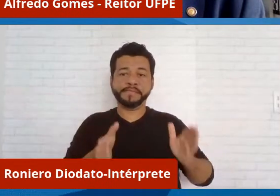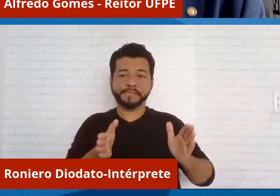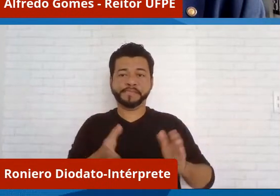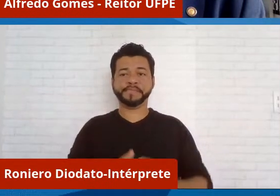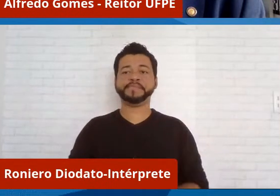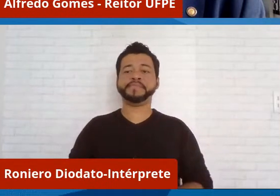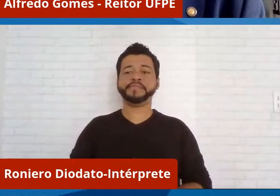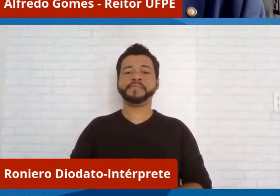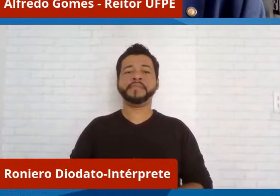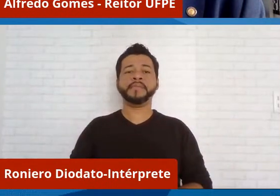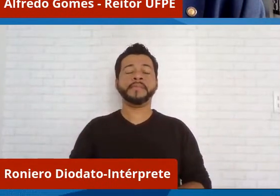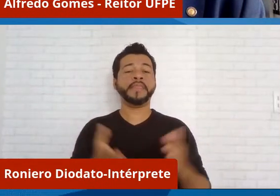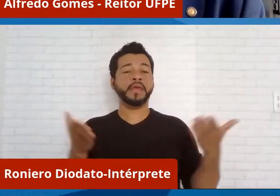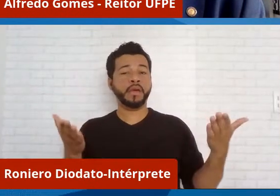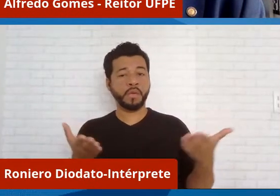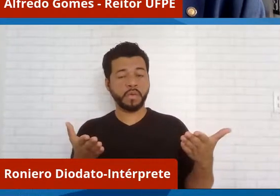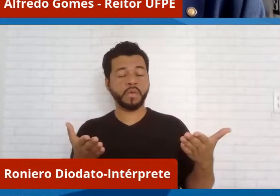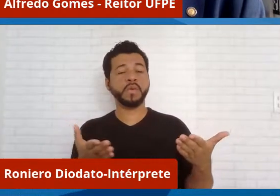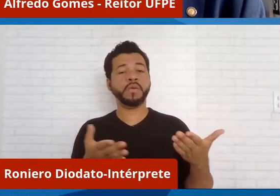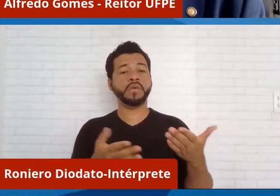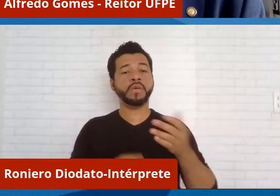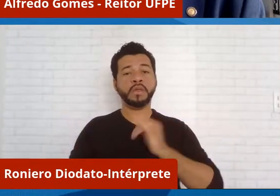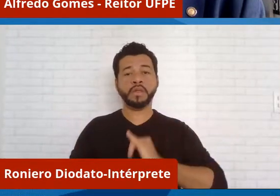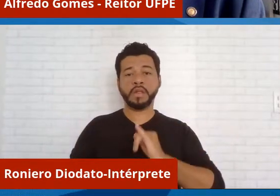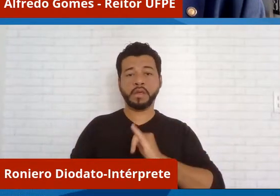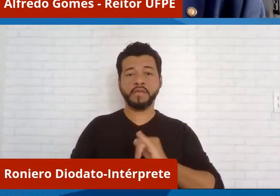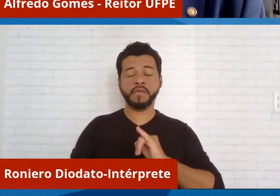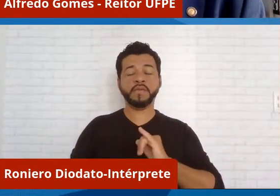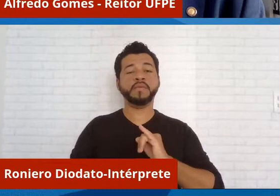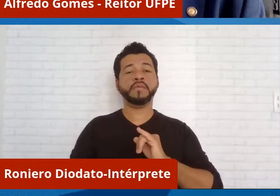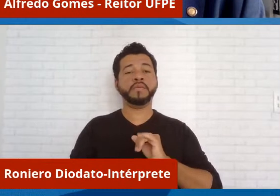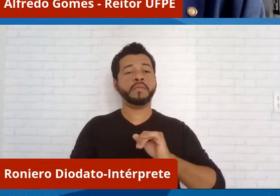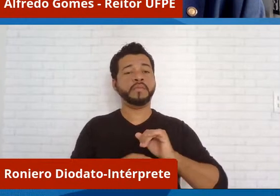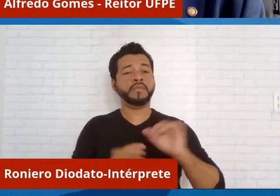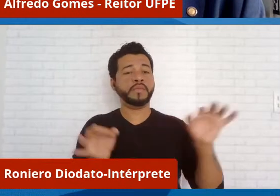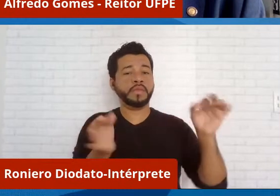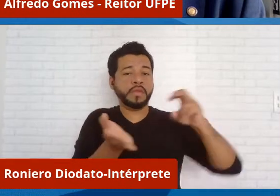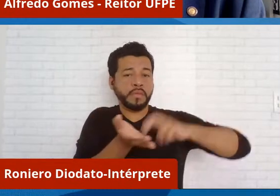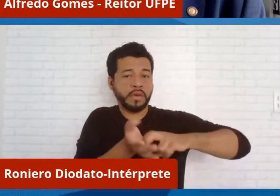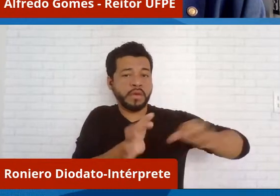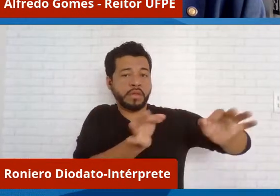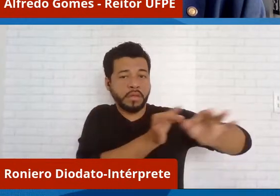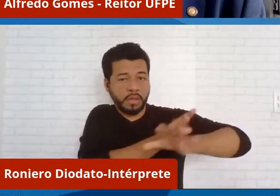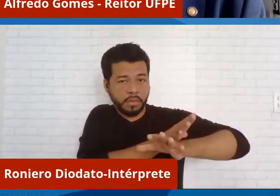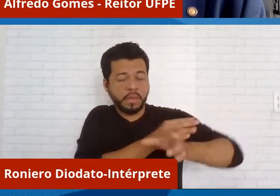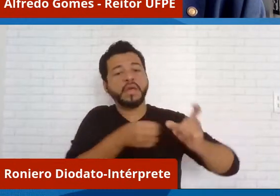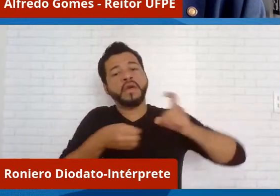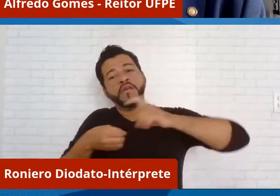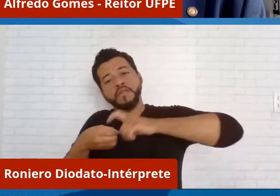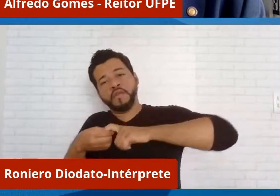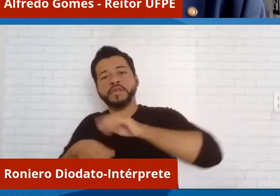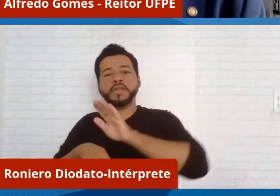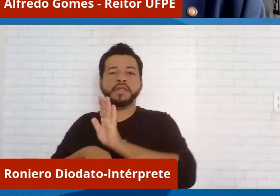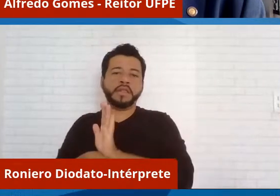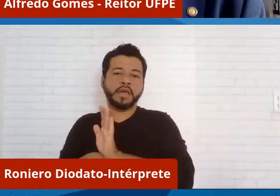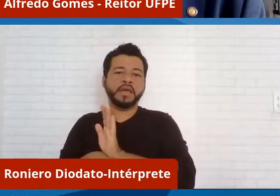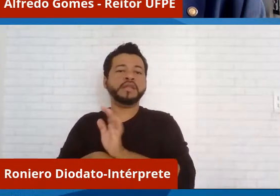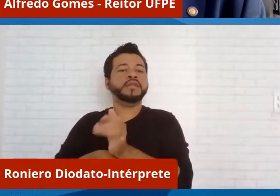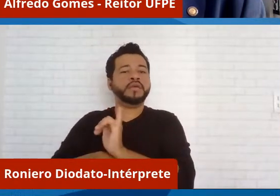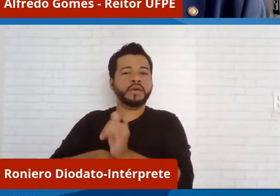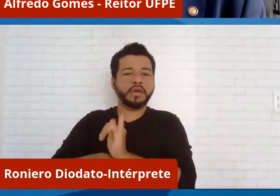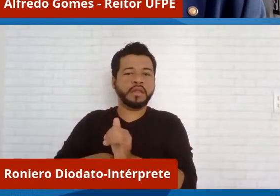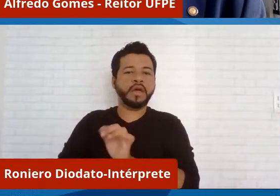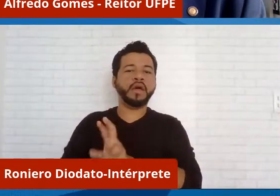uma pausazinha e volta às 14 horas e aí sim, no canal da Undime Pernambuco.